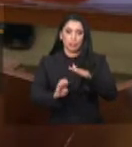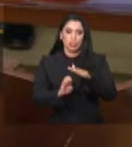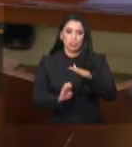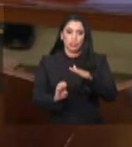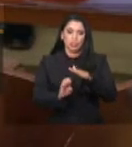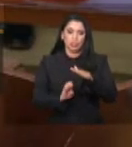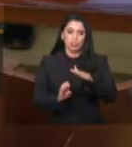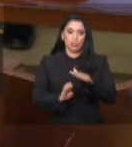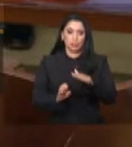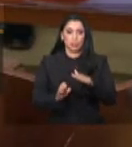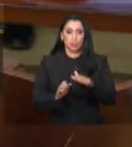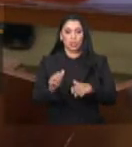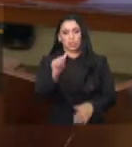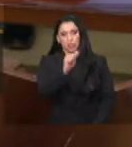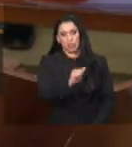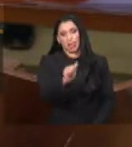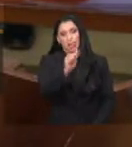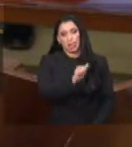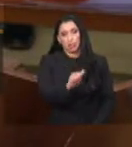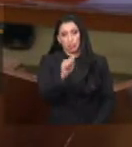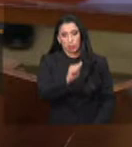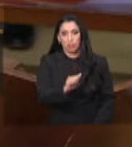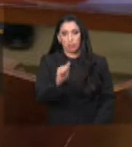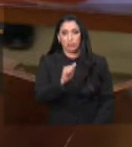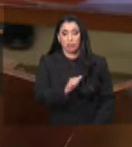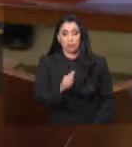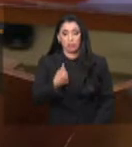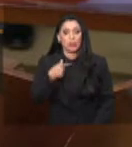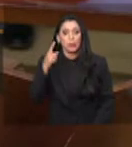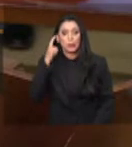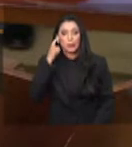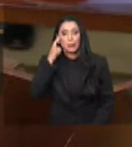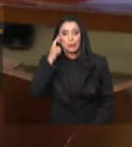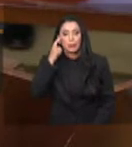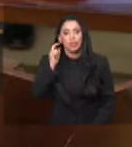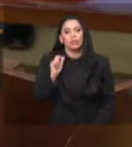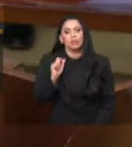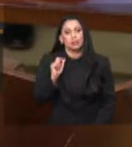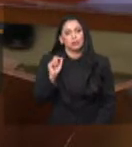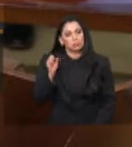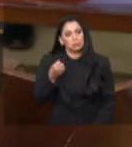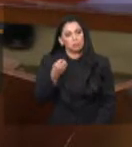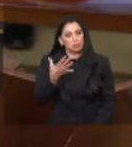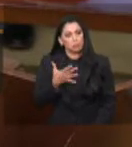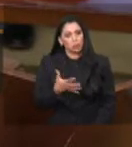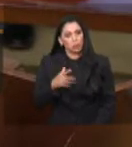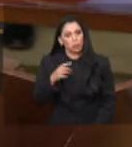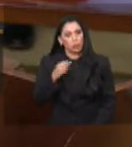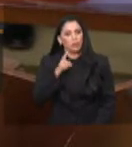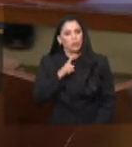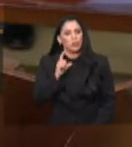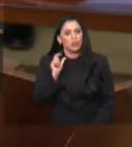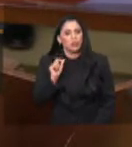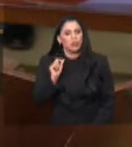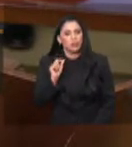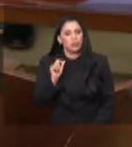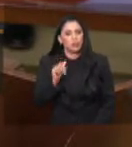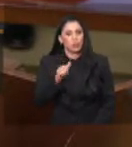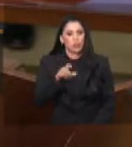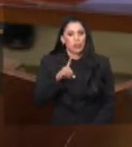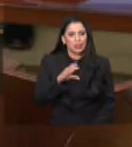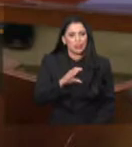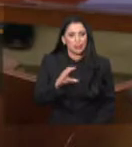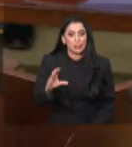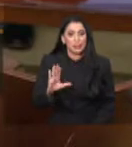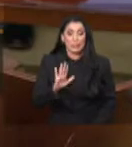a requerente aqui eu acho que até habilmente tentou fazer uma construção do ADC